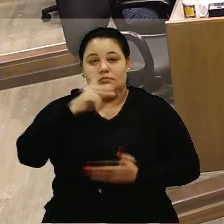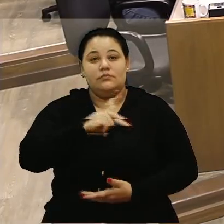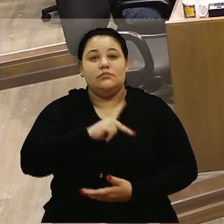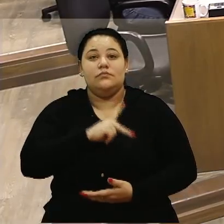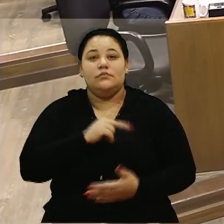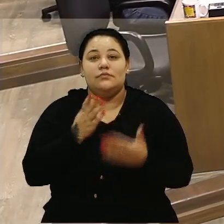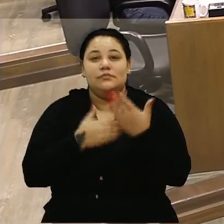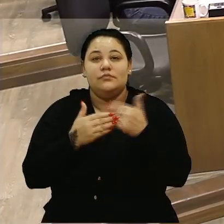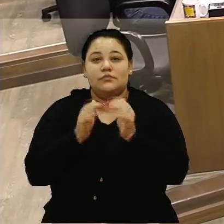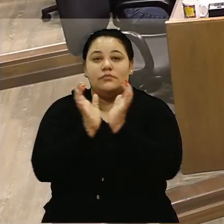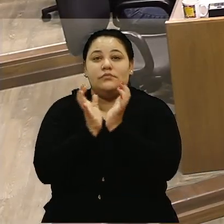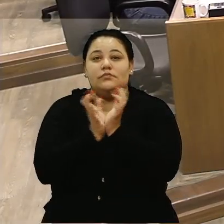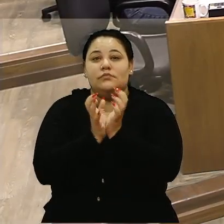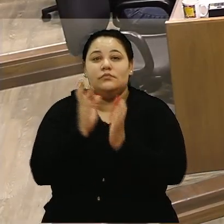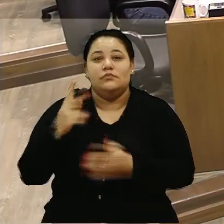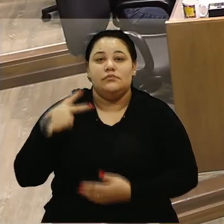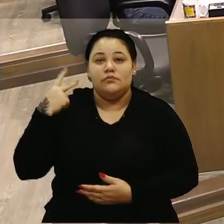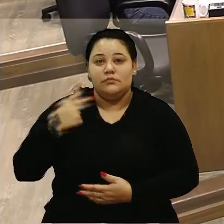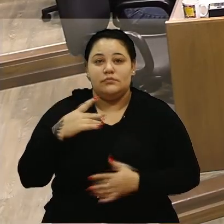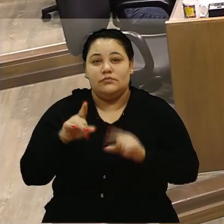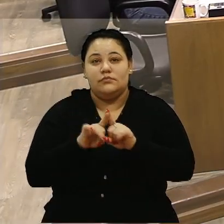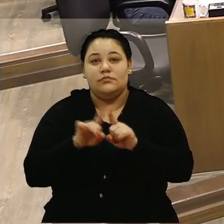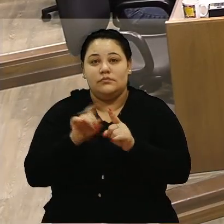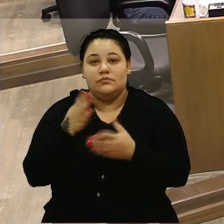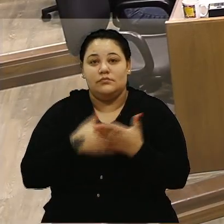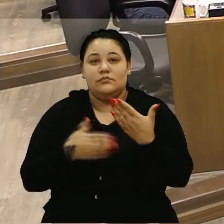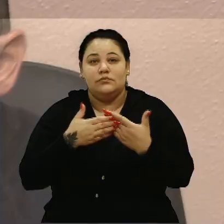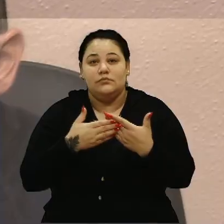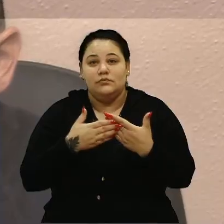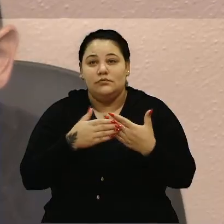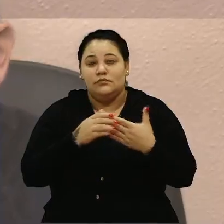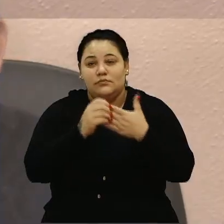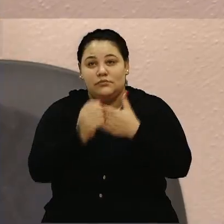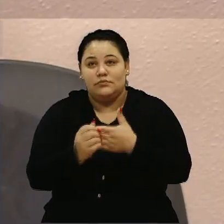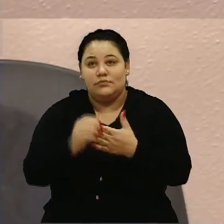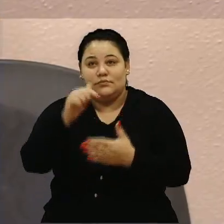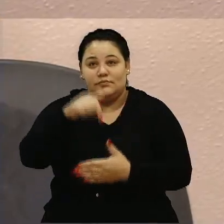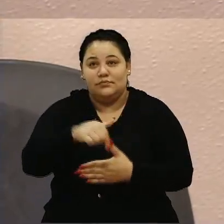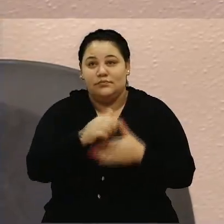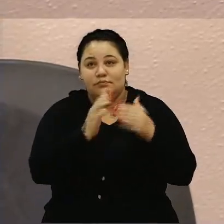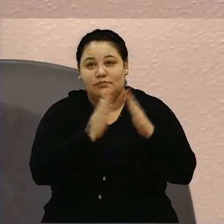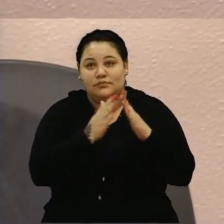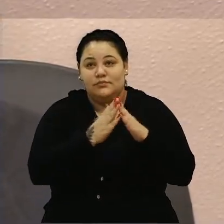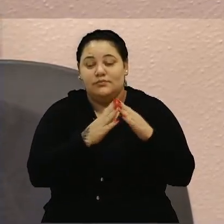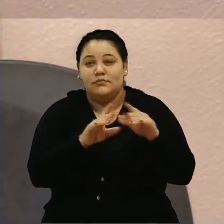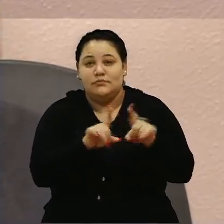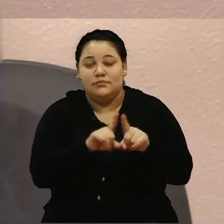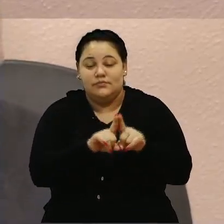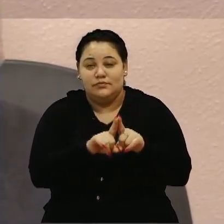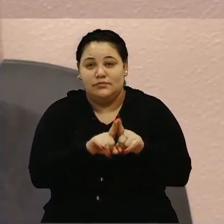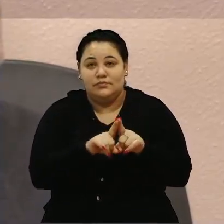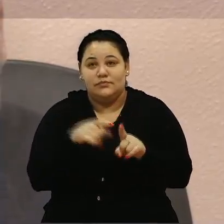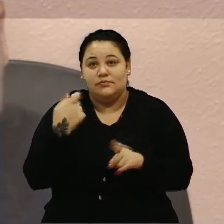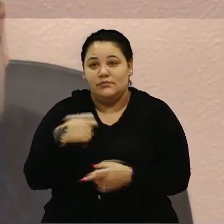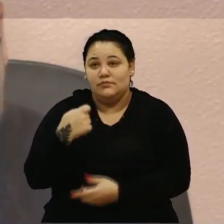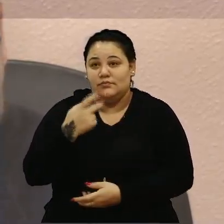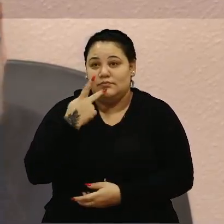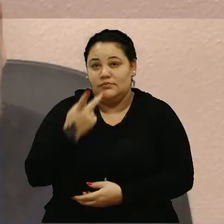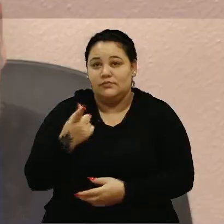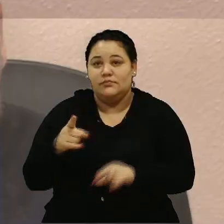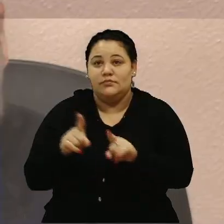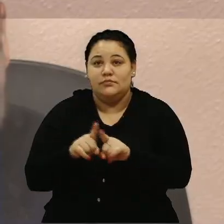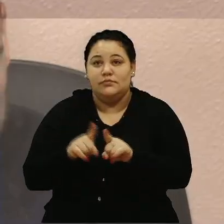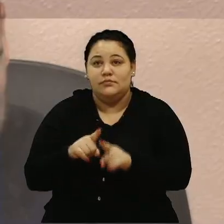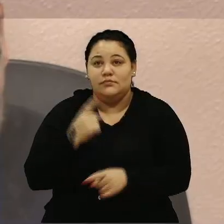colegas, vereadores e vereadoras, as pessoas que nos acompanham aqui e de casa também. Não poderia deixar de reforçar o minuto